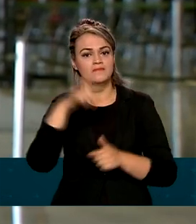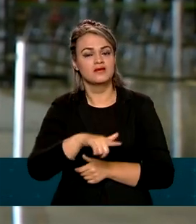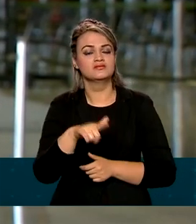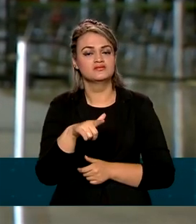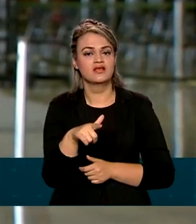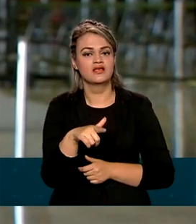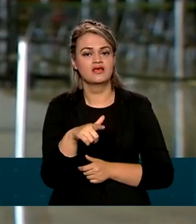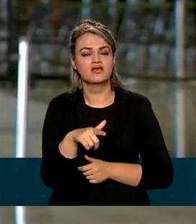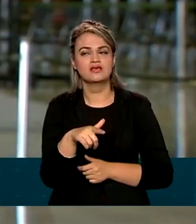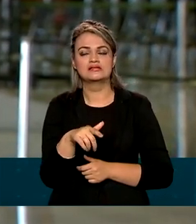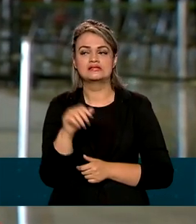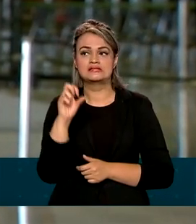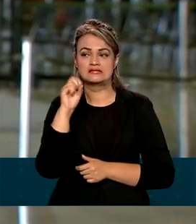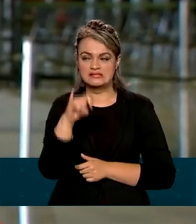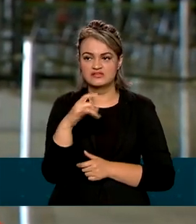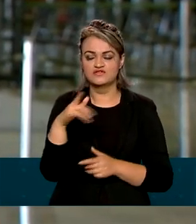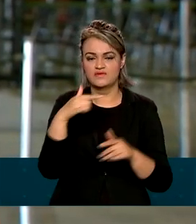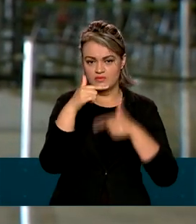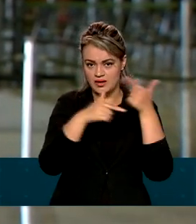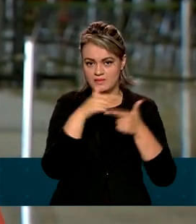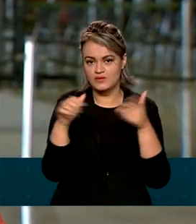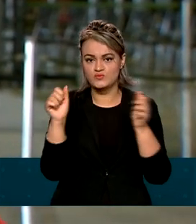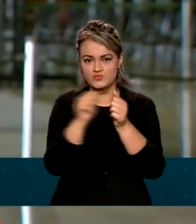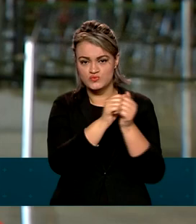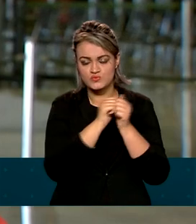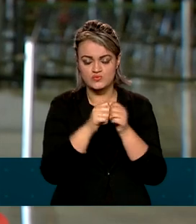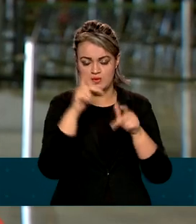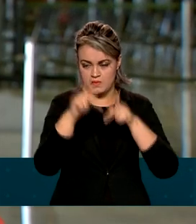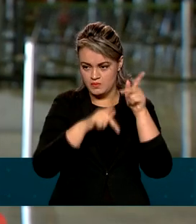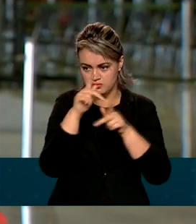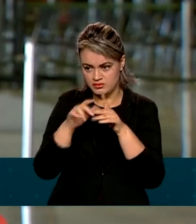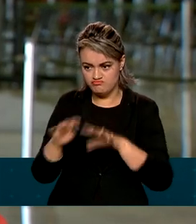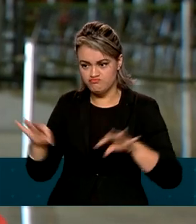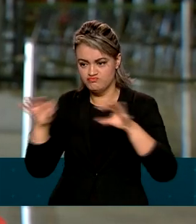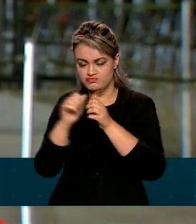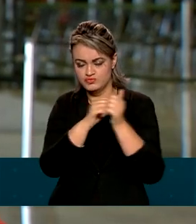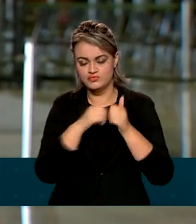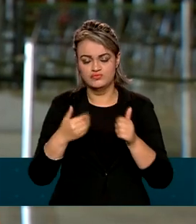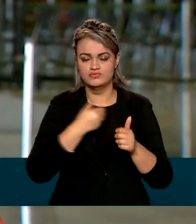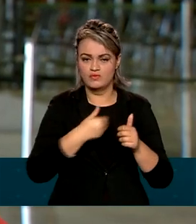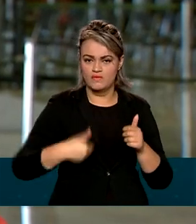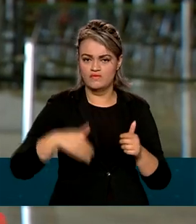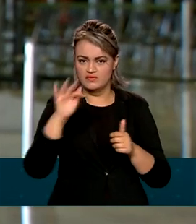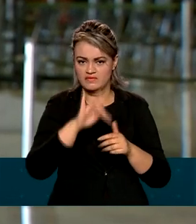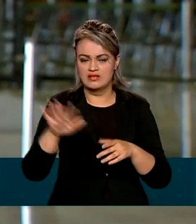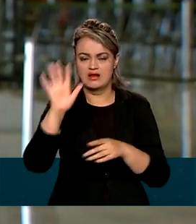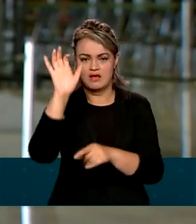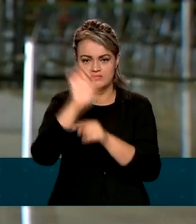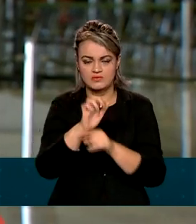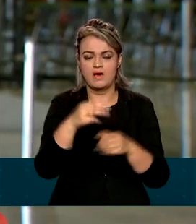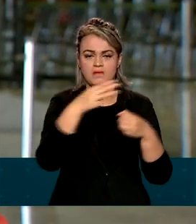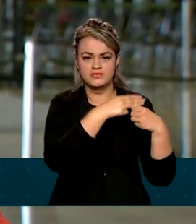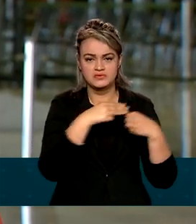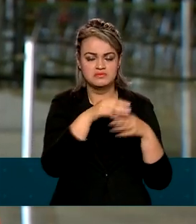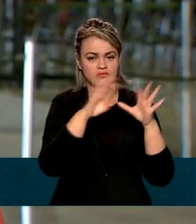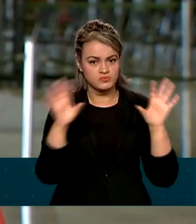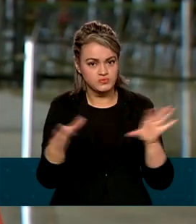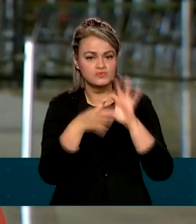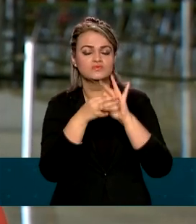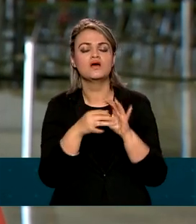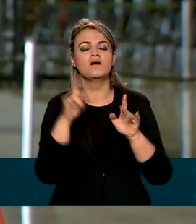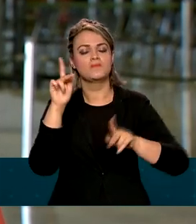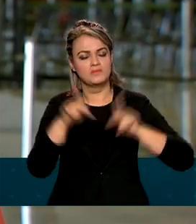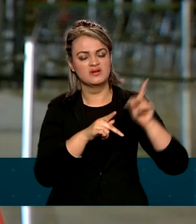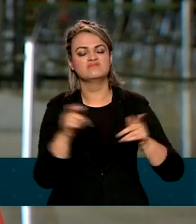disse que se houver um trabalho conjunto entre toda a população e também os governos federal, estaduais e municipais, toda a